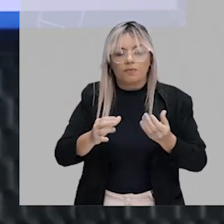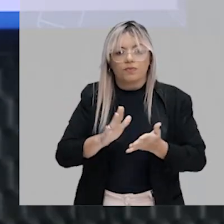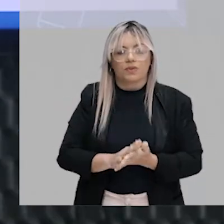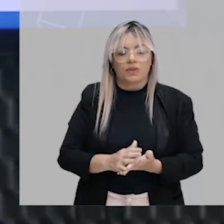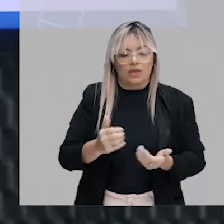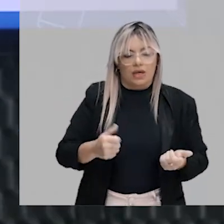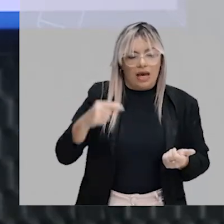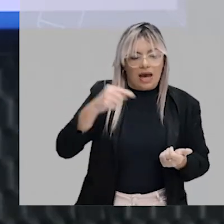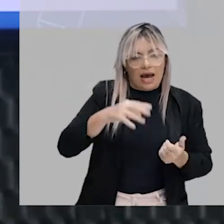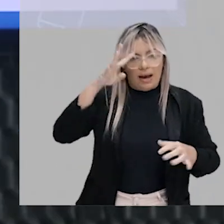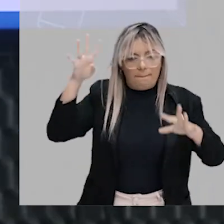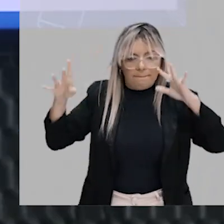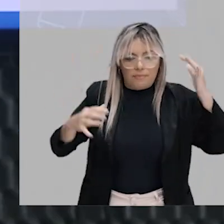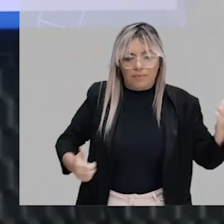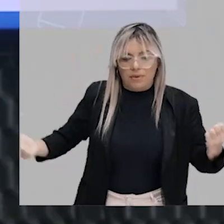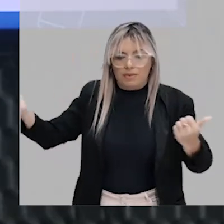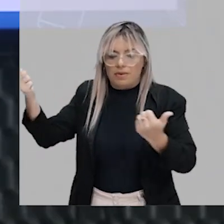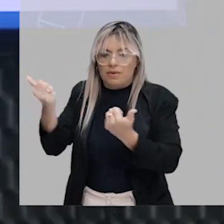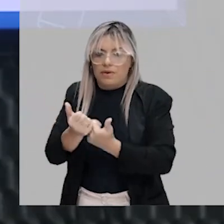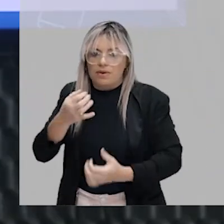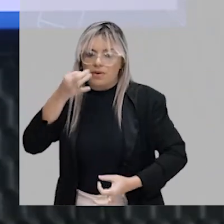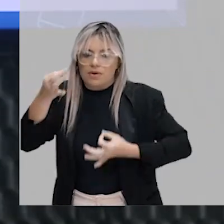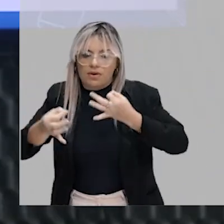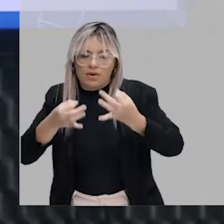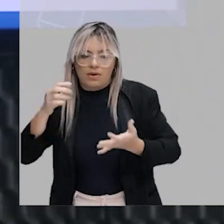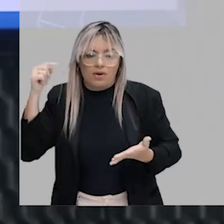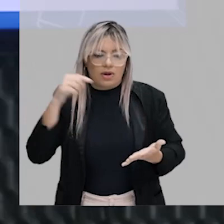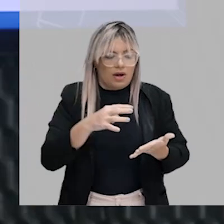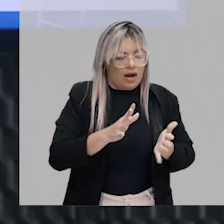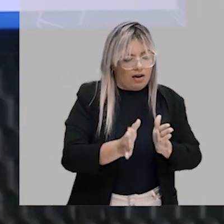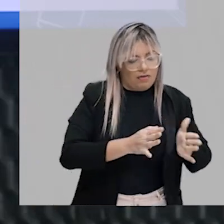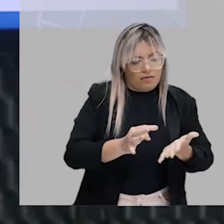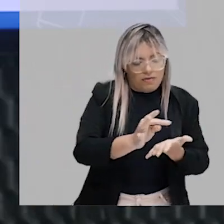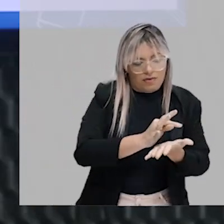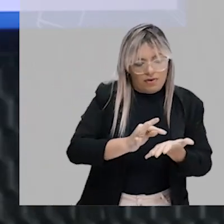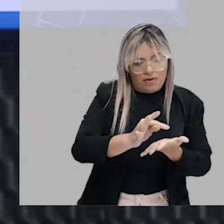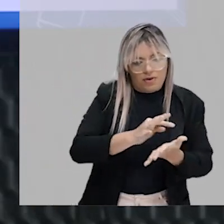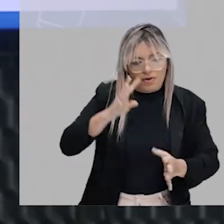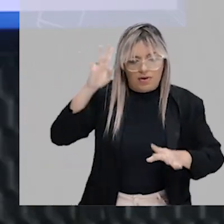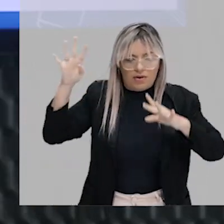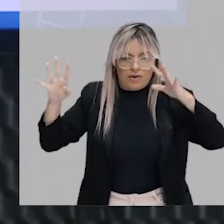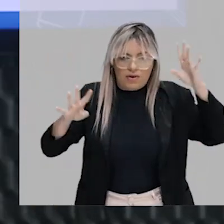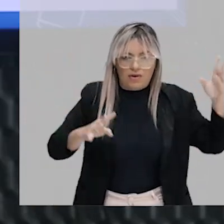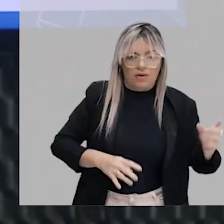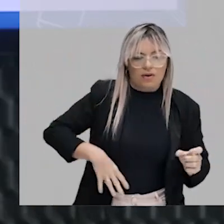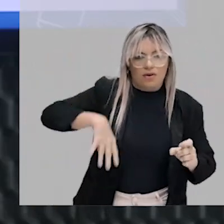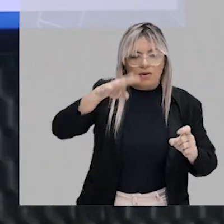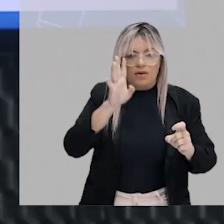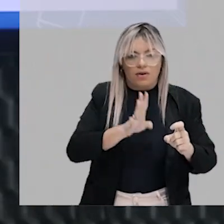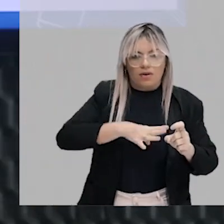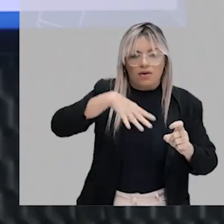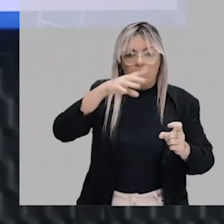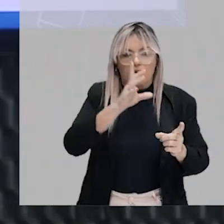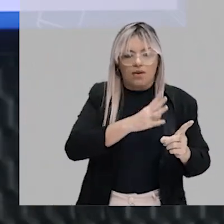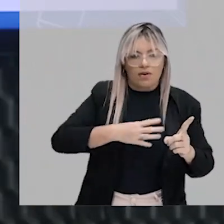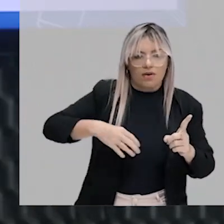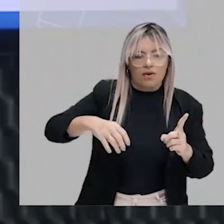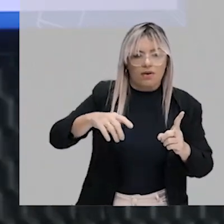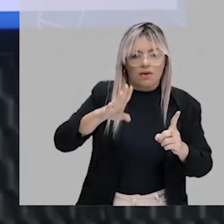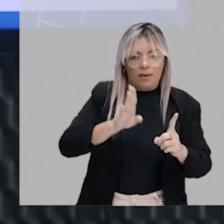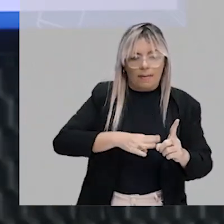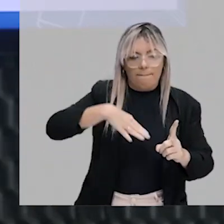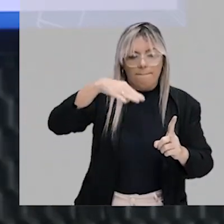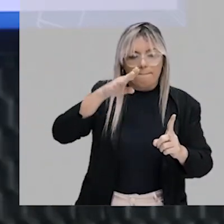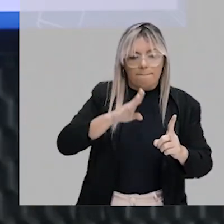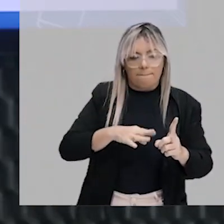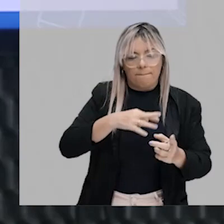Olha só, fase teológica tem a ver com a imaginação, com o sobrenatural, com os deuses, com a